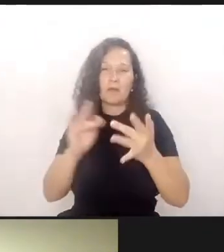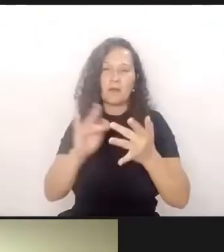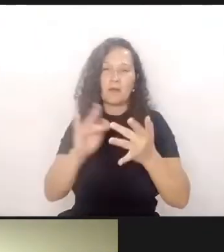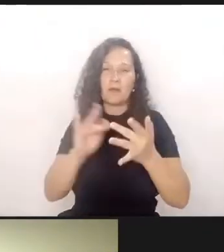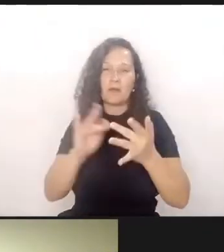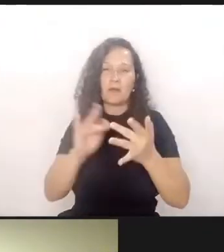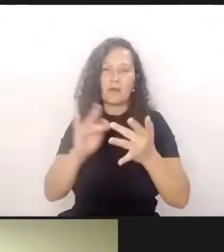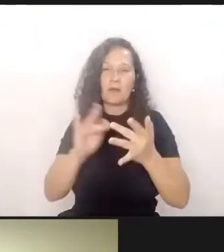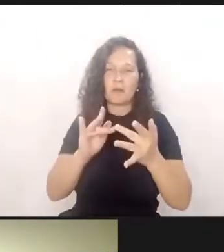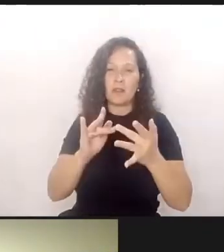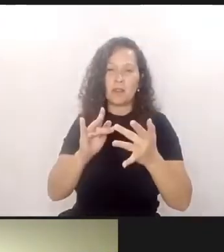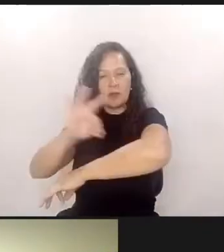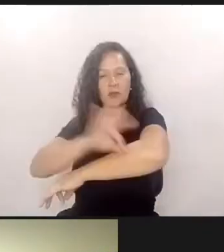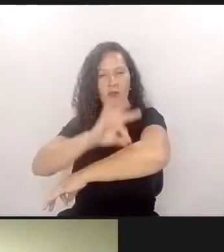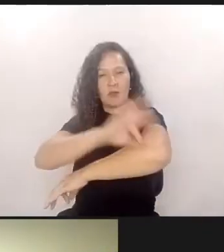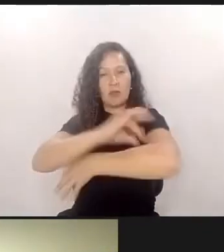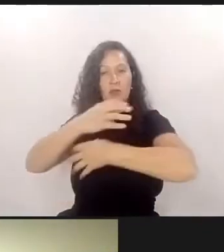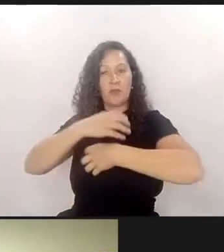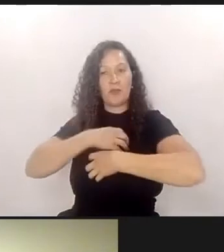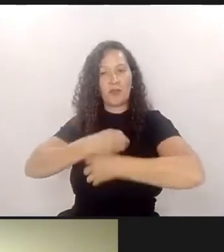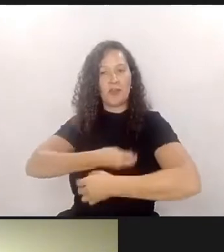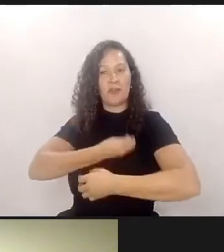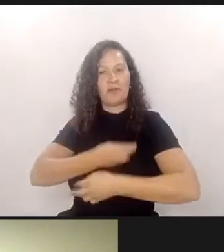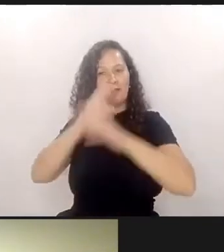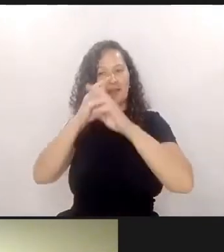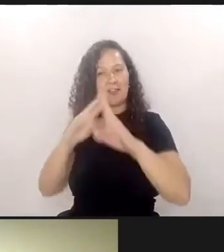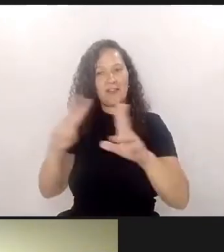né? Um modo de vida baseado na coletividade.